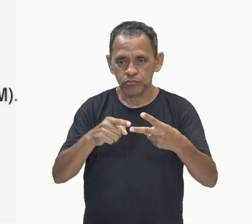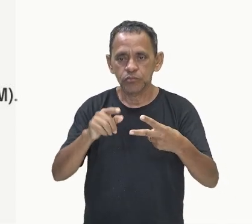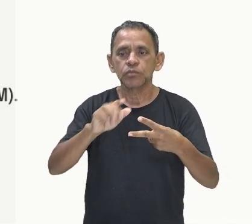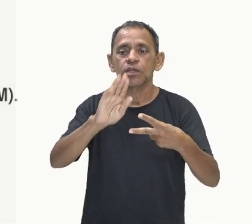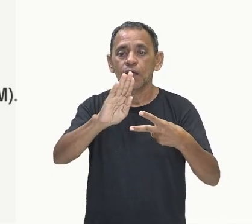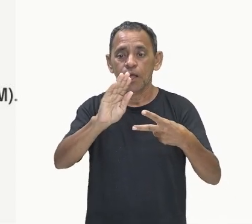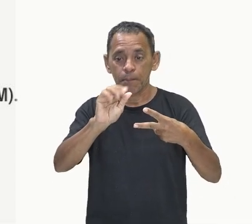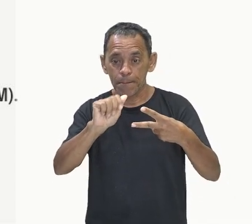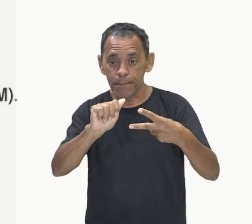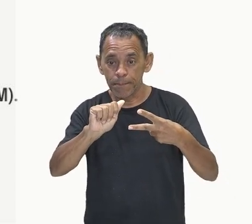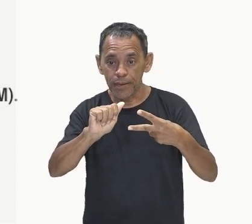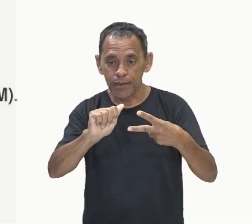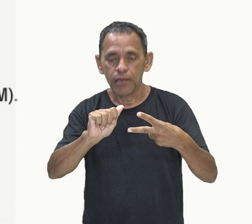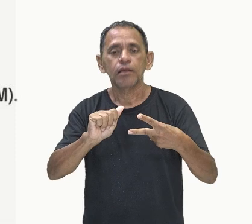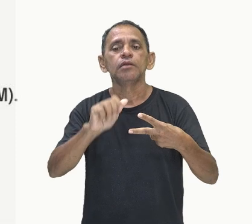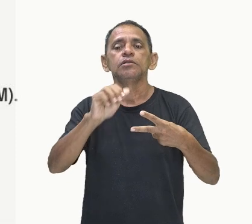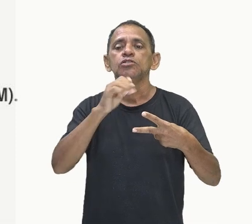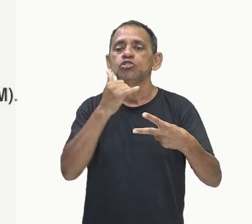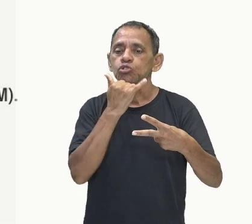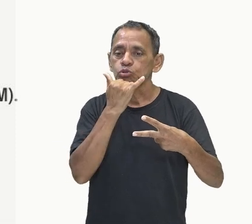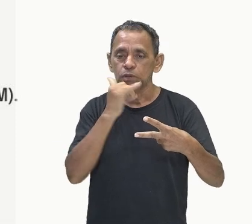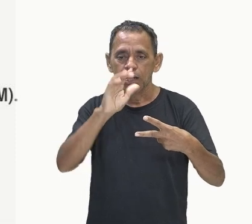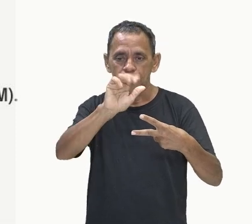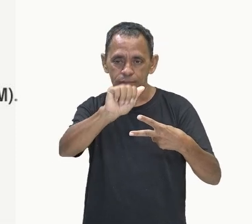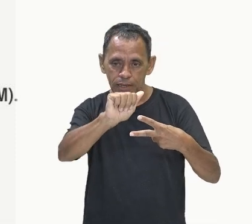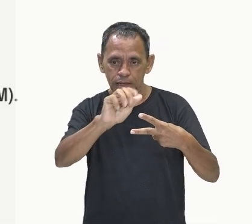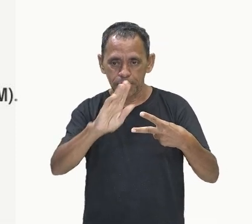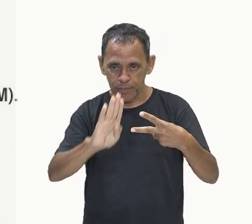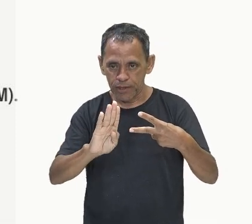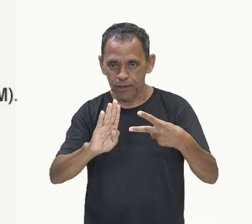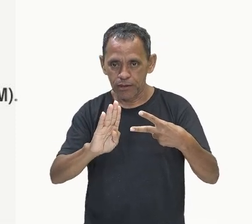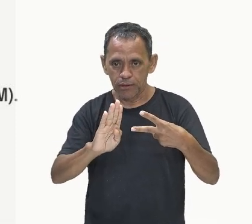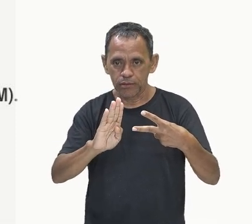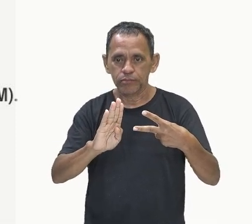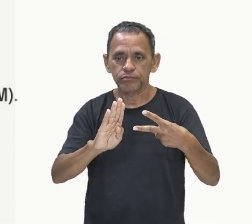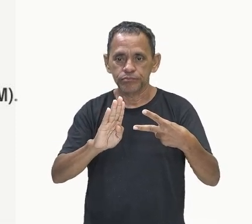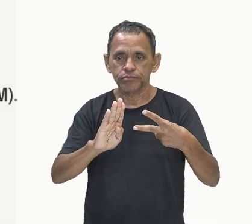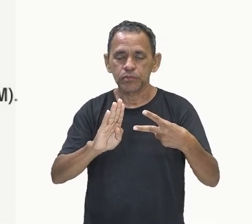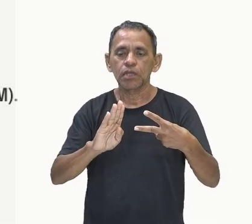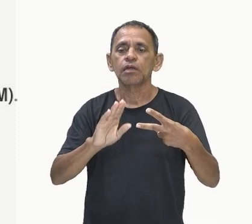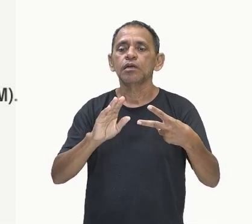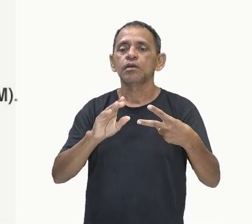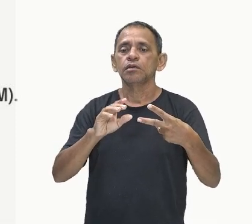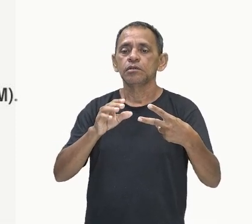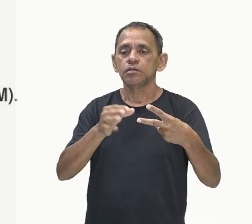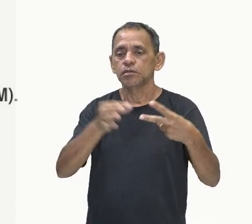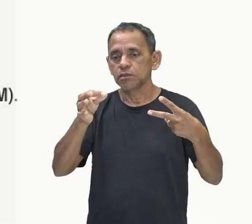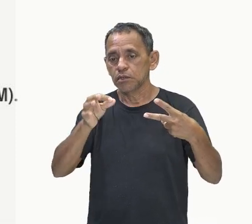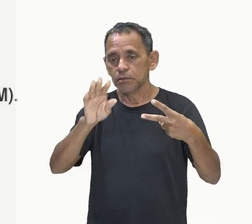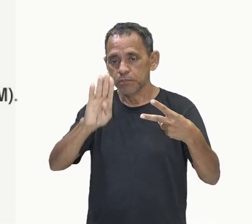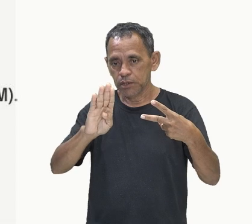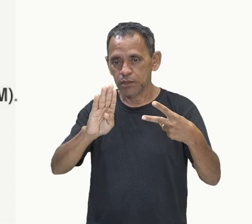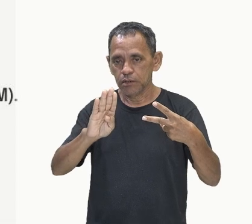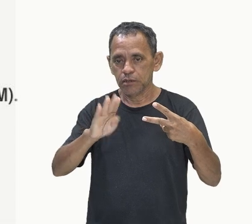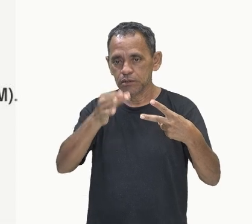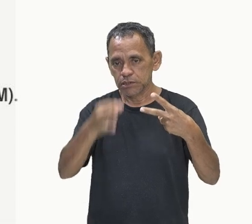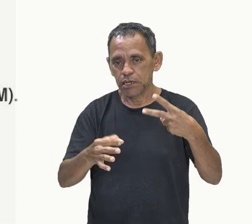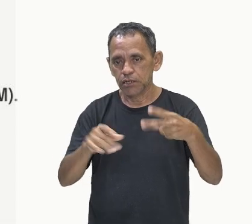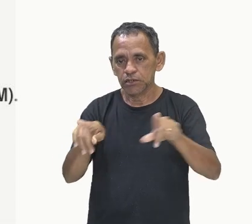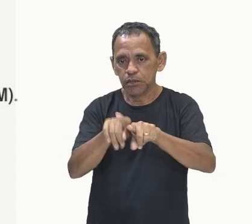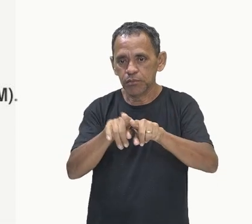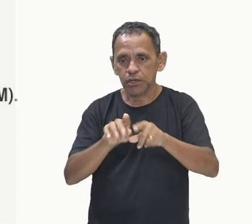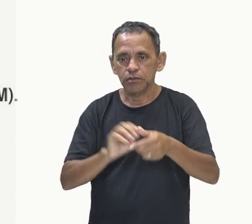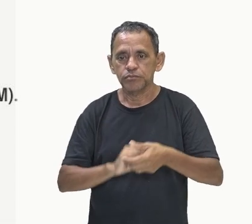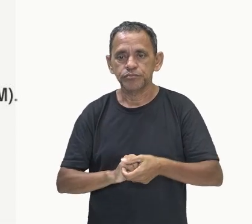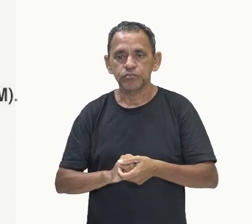também aqui, letra B, ele vai ter maior e menor energia cinética. No periélio,